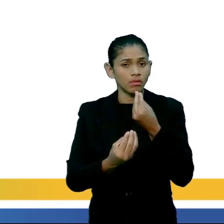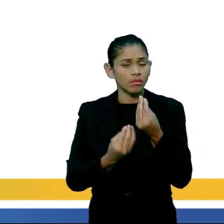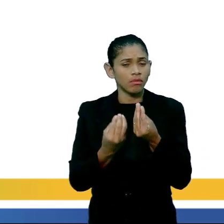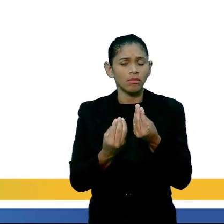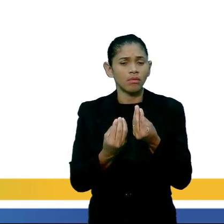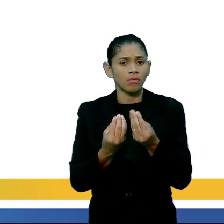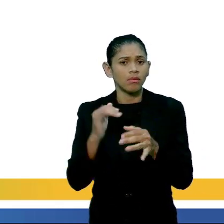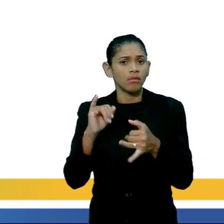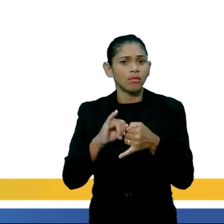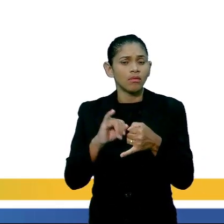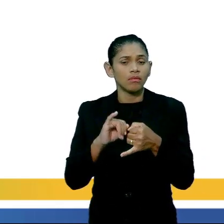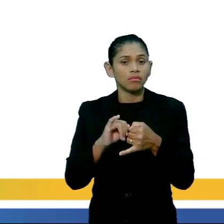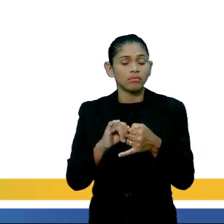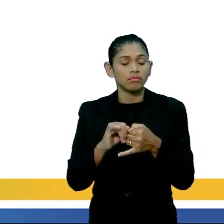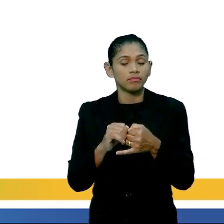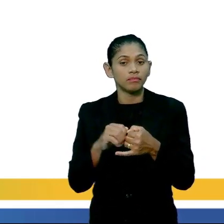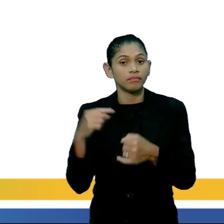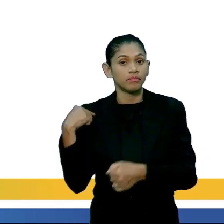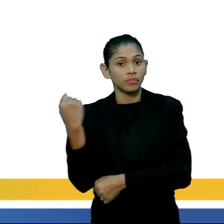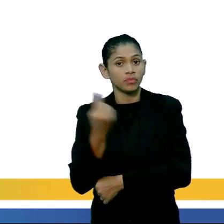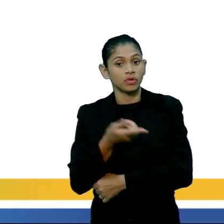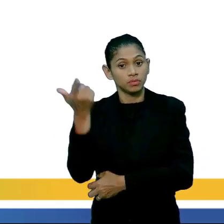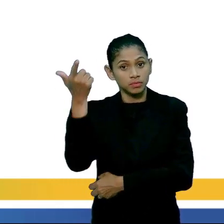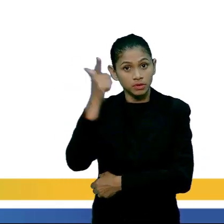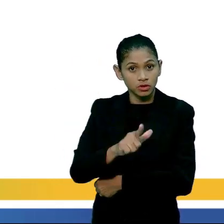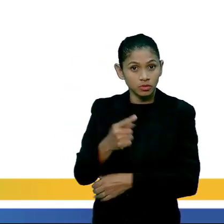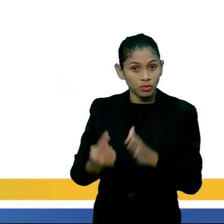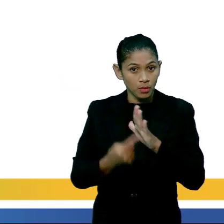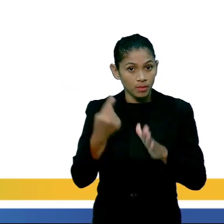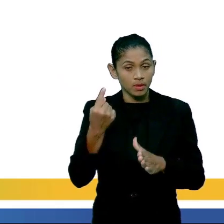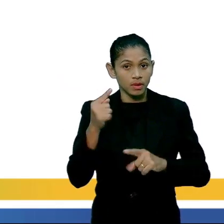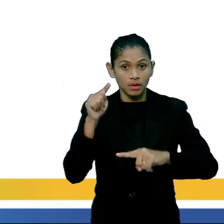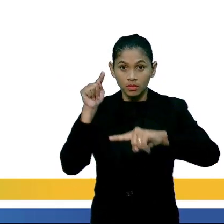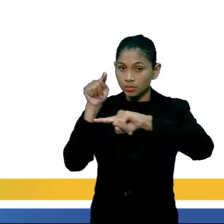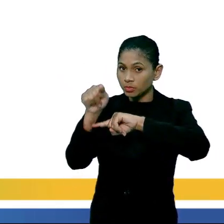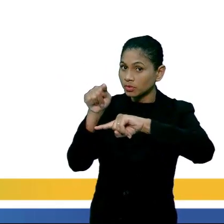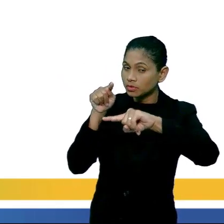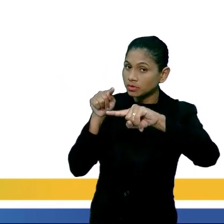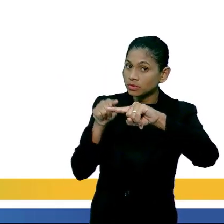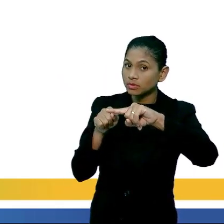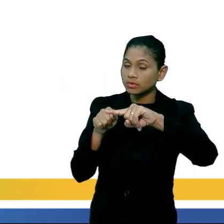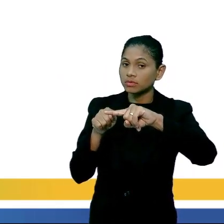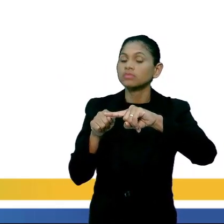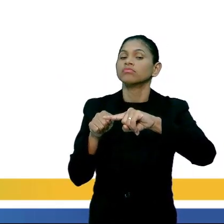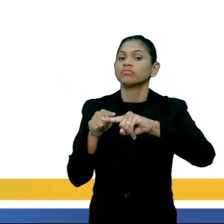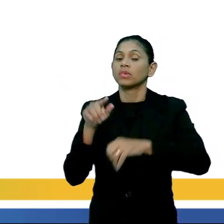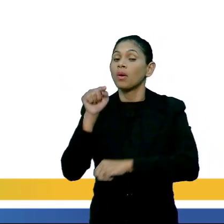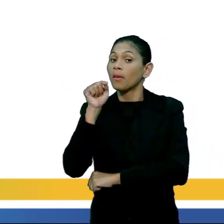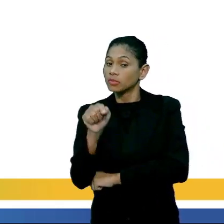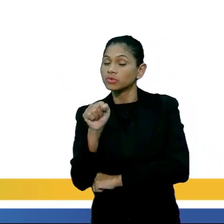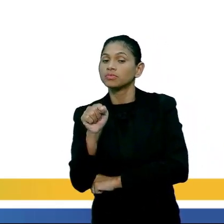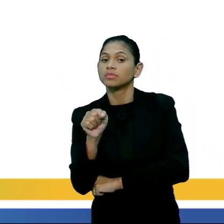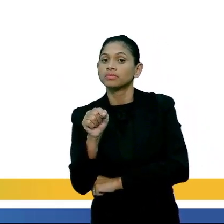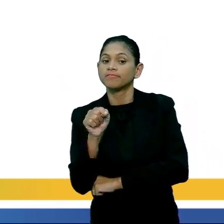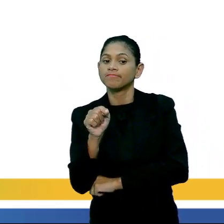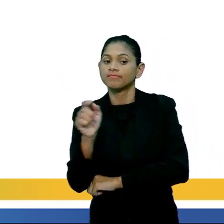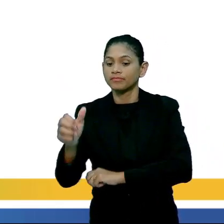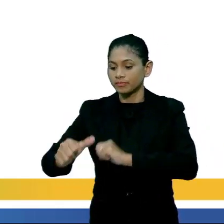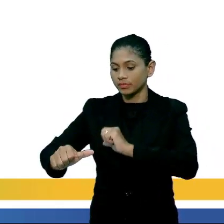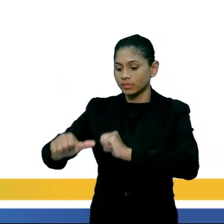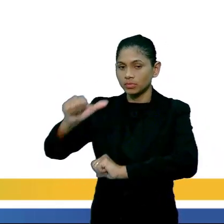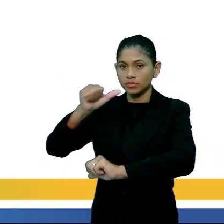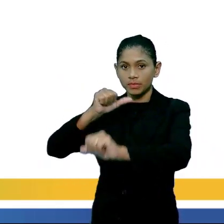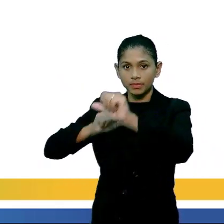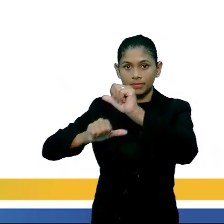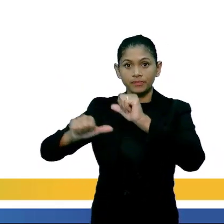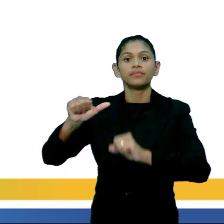lembra? Nós repetimos o primeiro e multiplicamos pelo inverso do segundo. Vai ficar dessa